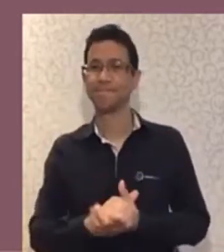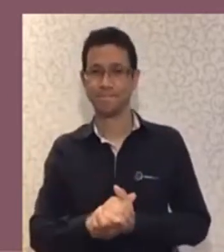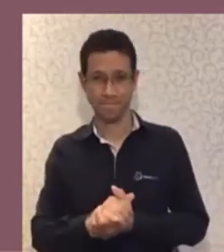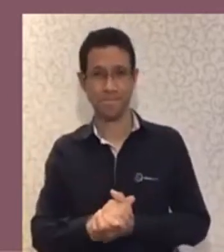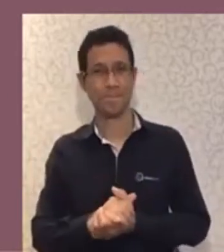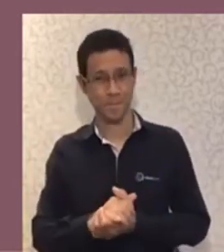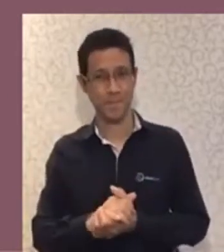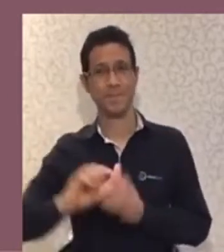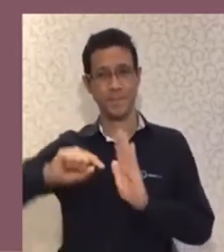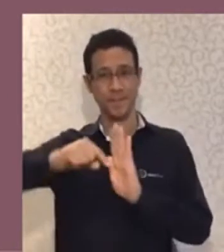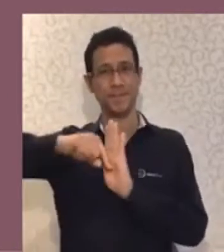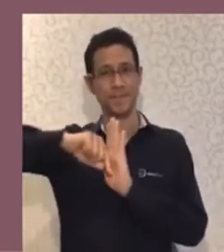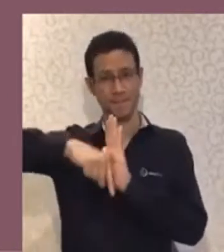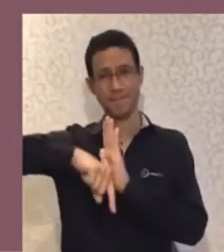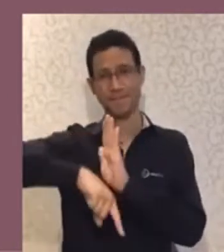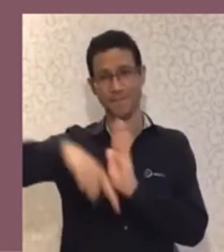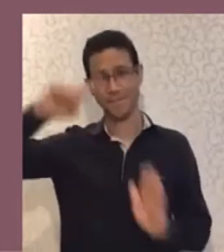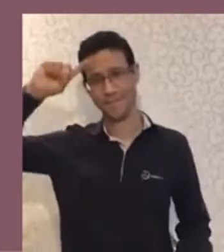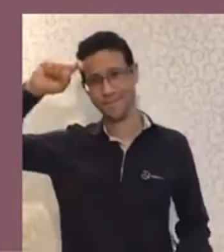complexo o que nós temos que